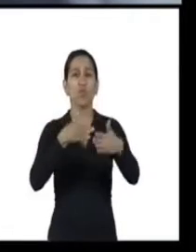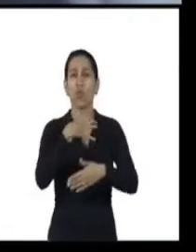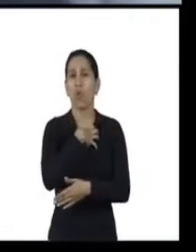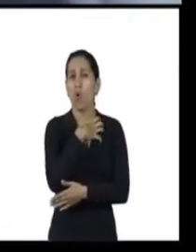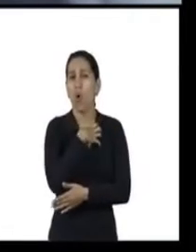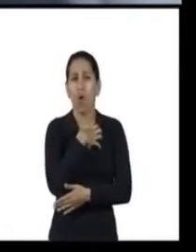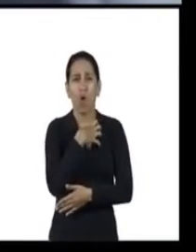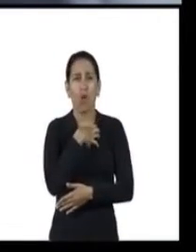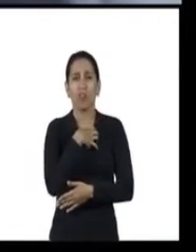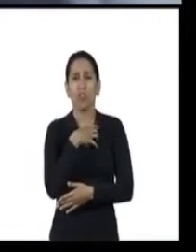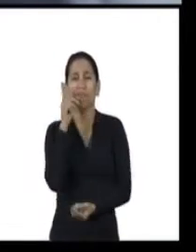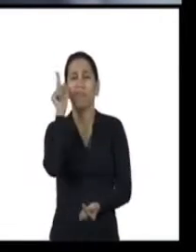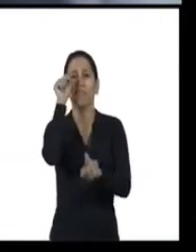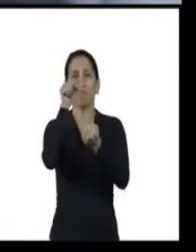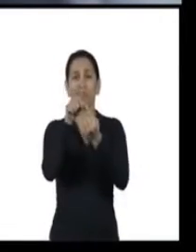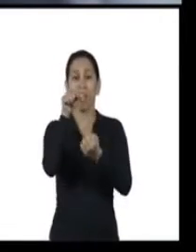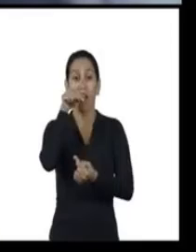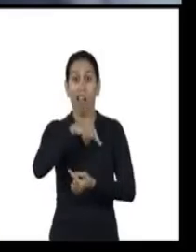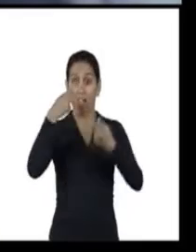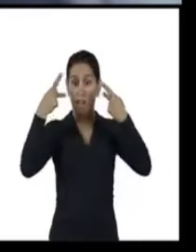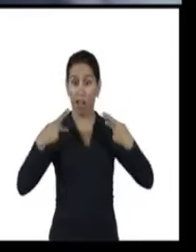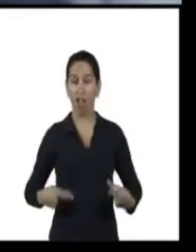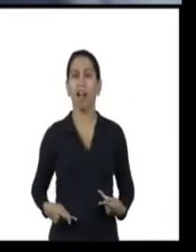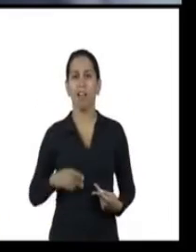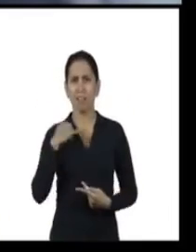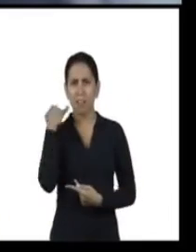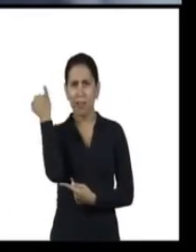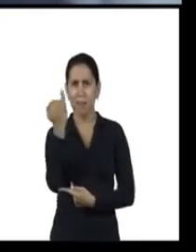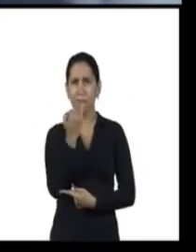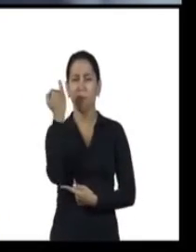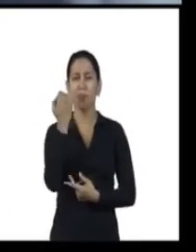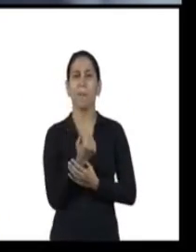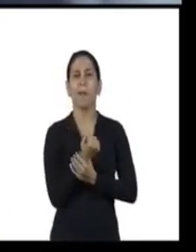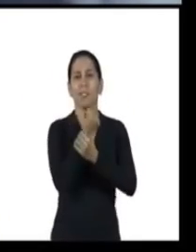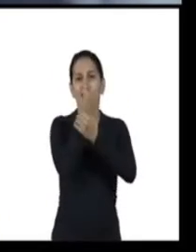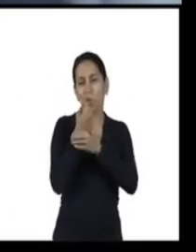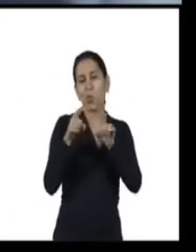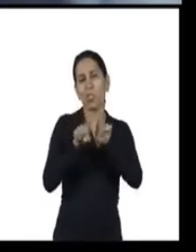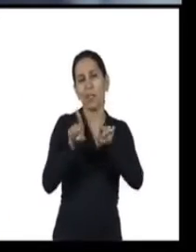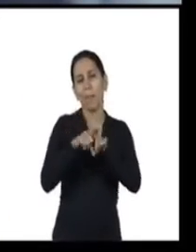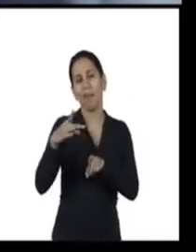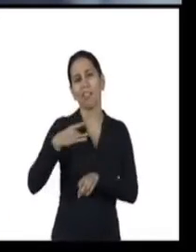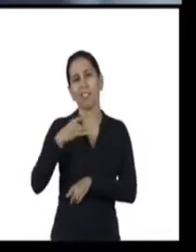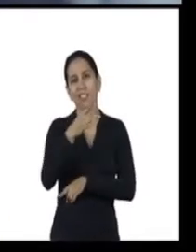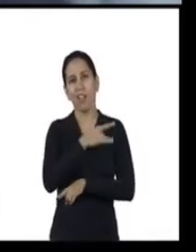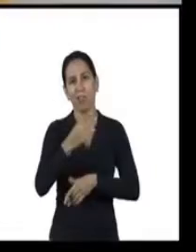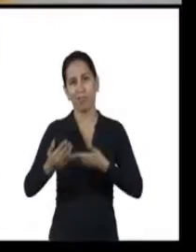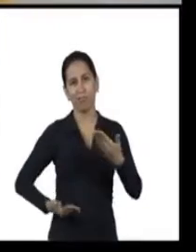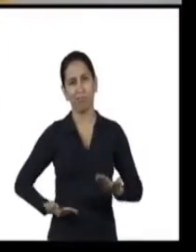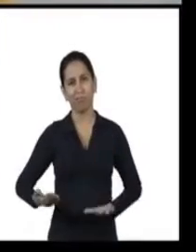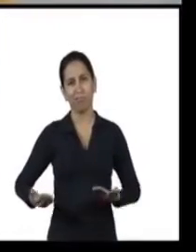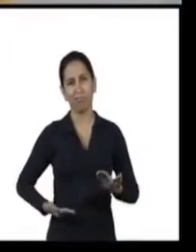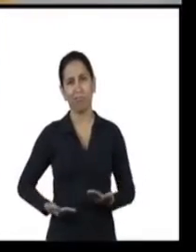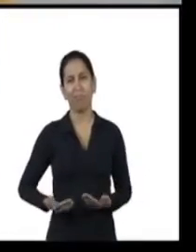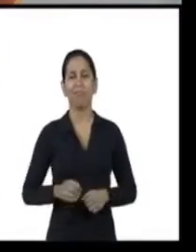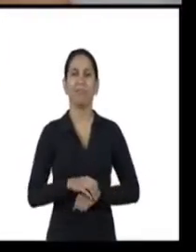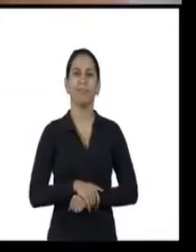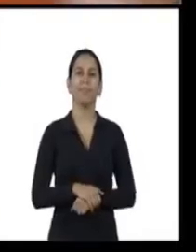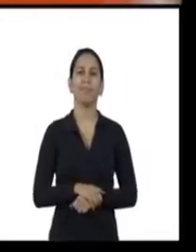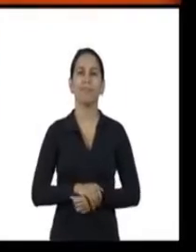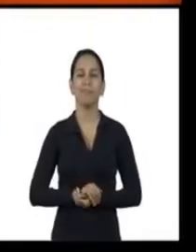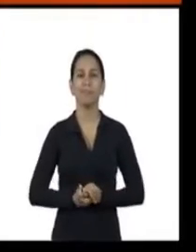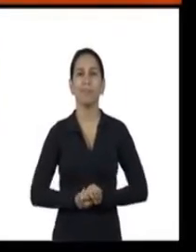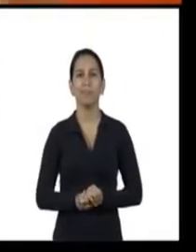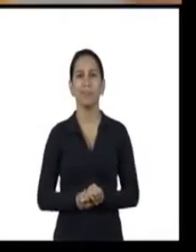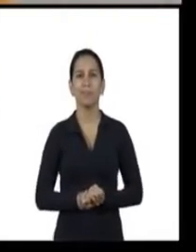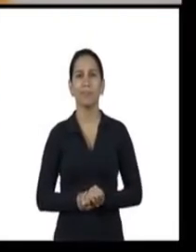Ela é fundamental para a segurança e saúde dos trabalhadores e vai muito além do aspecto físico.